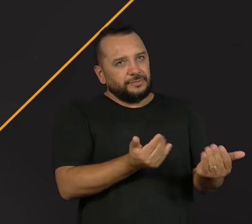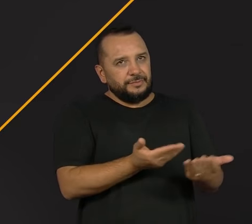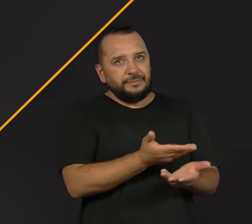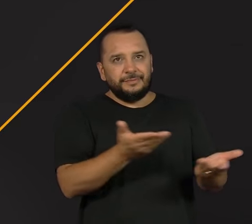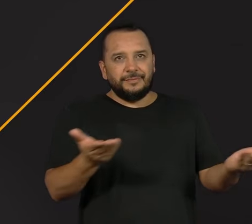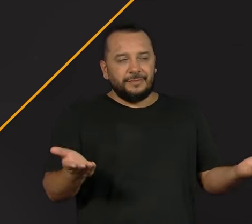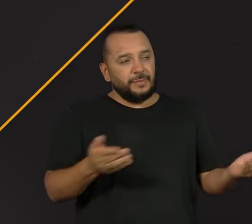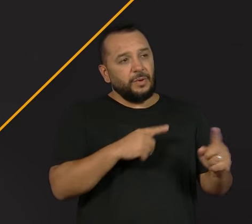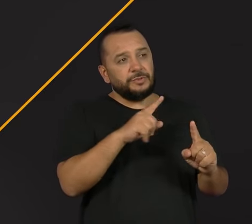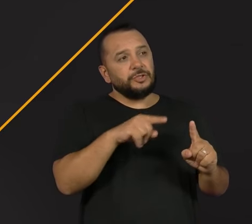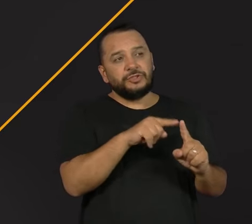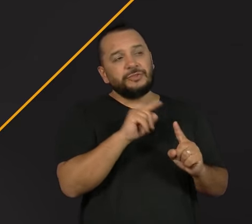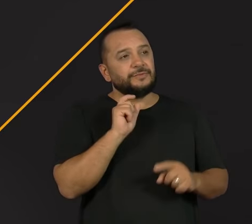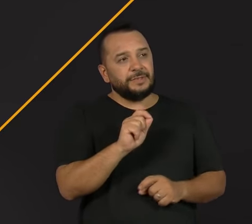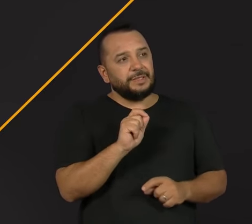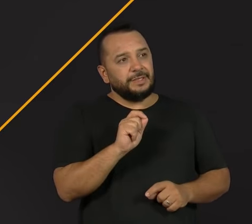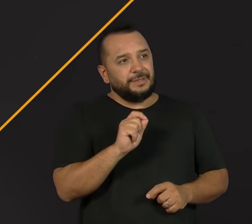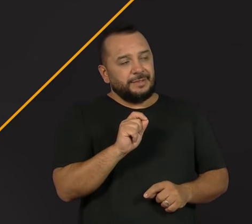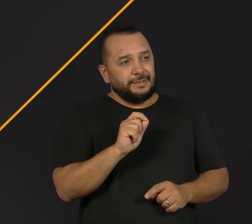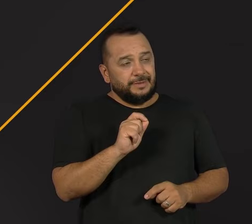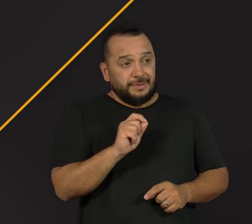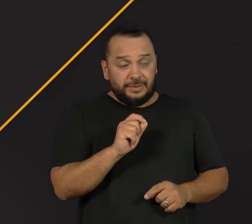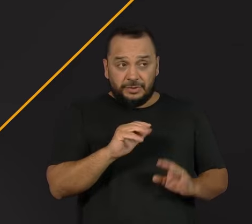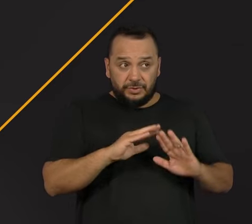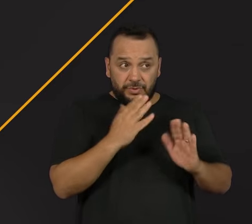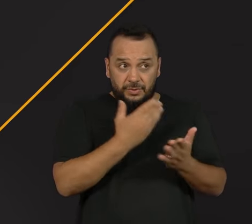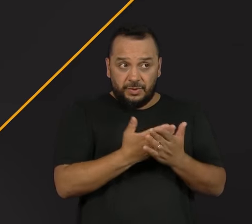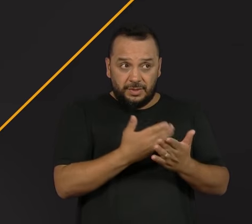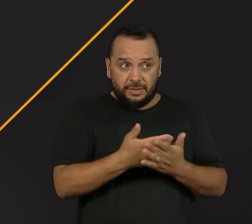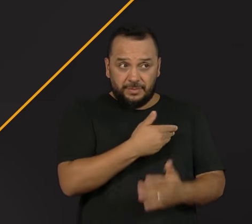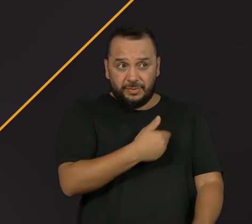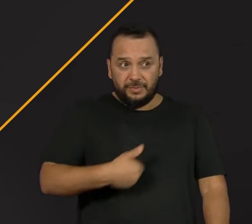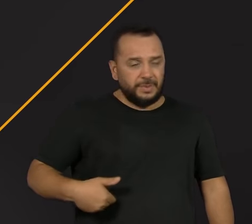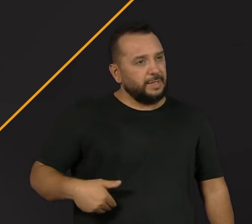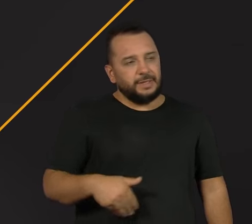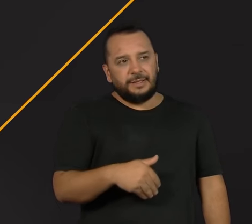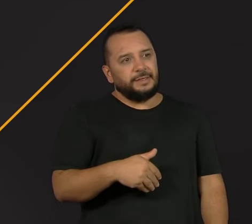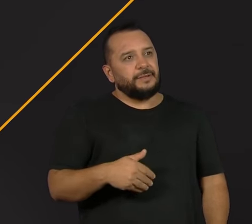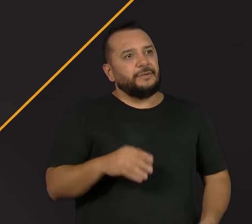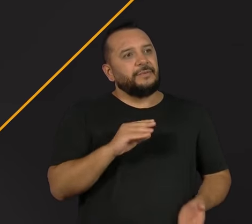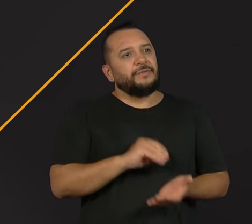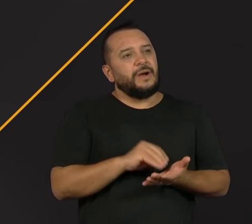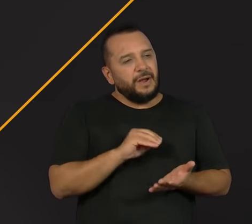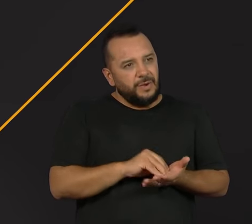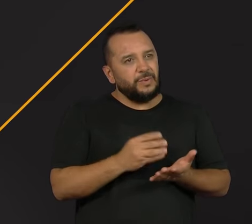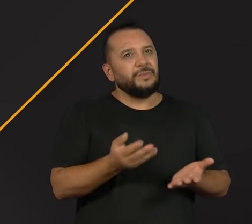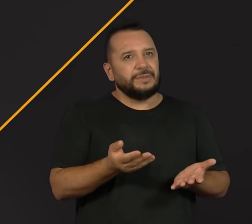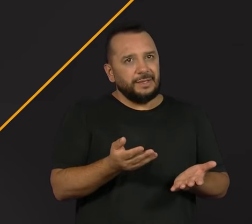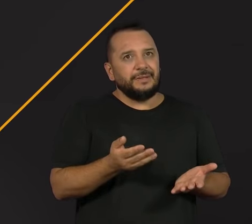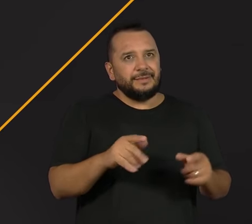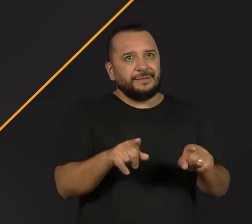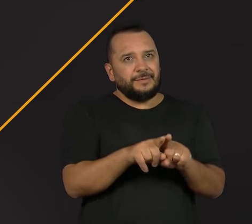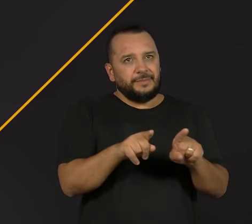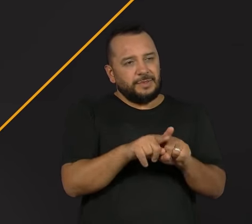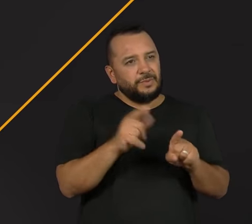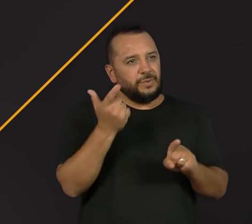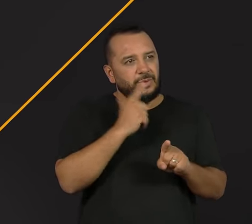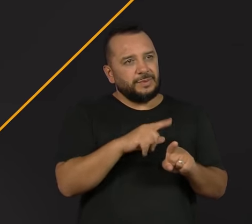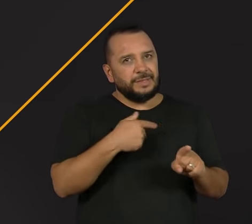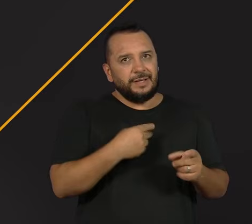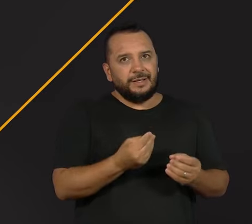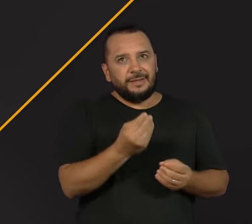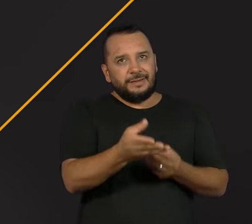intuito? O que a escola pública não tem de deficiências ou que não consegue